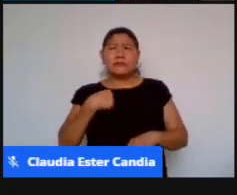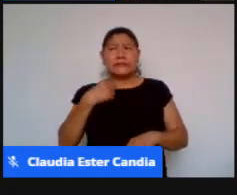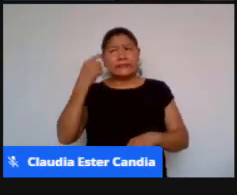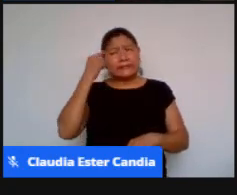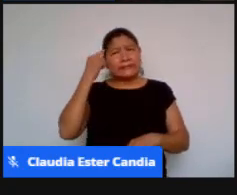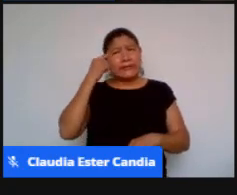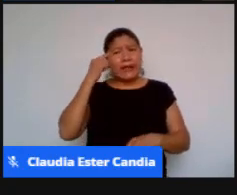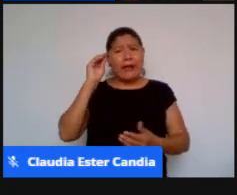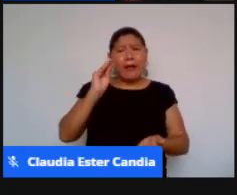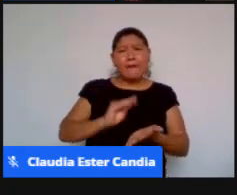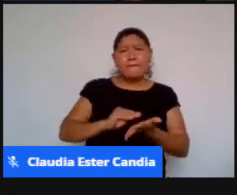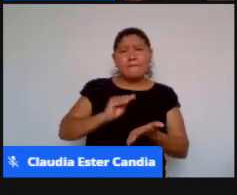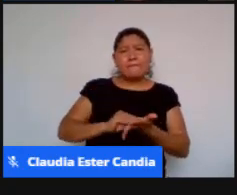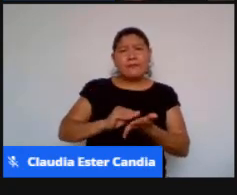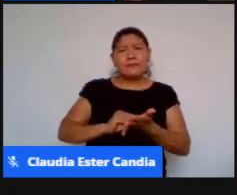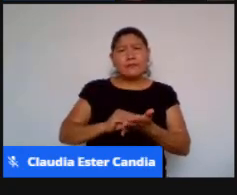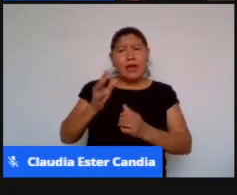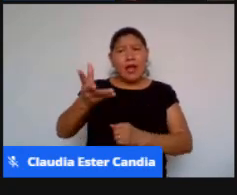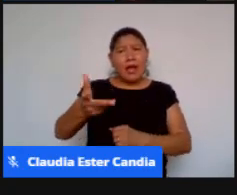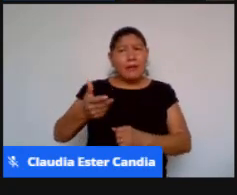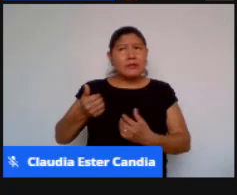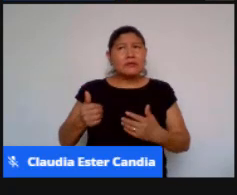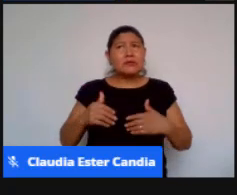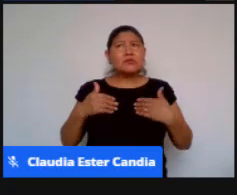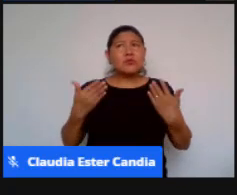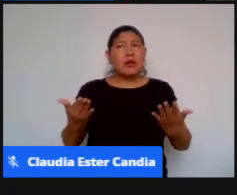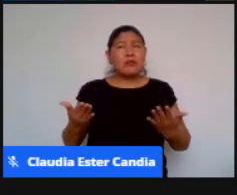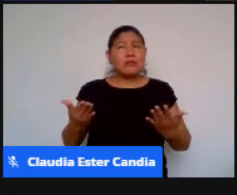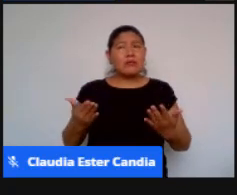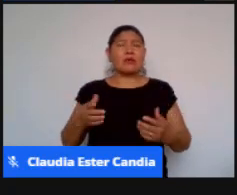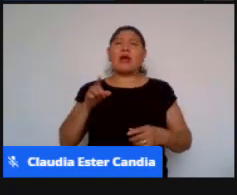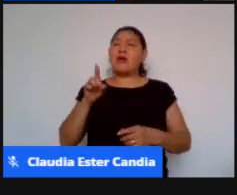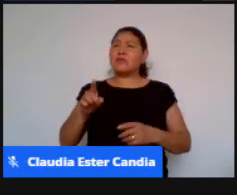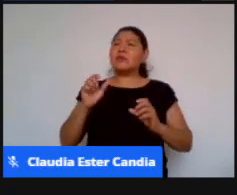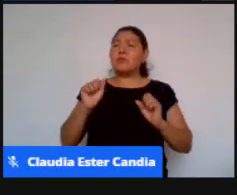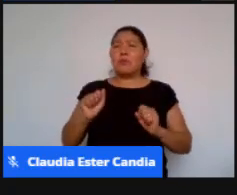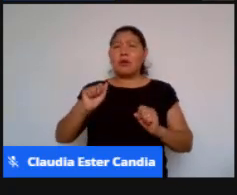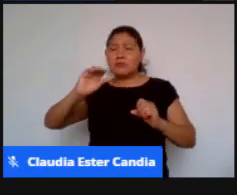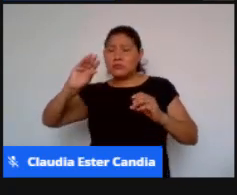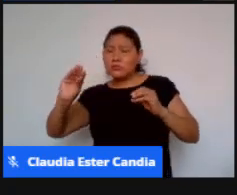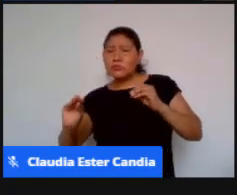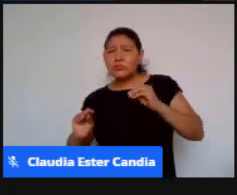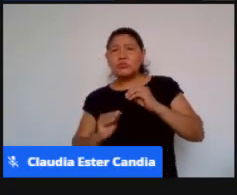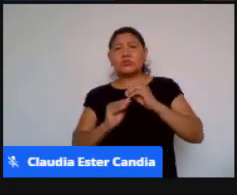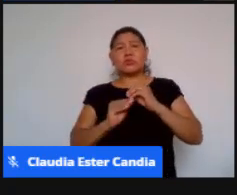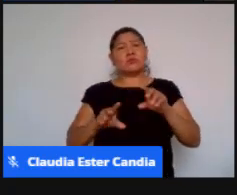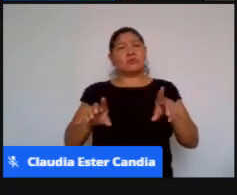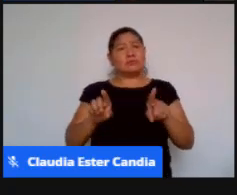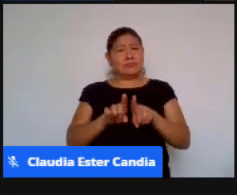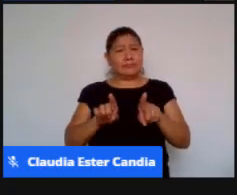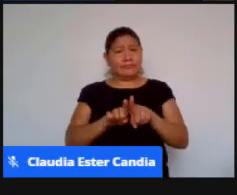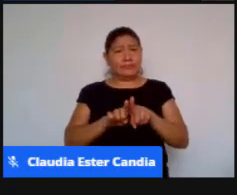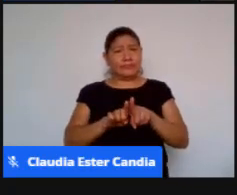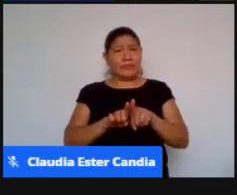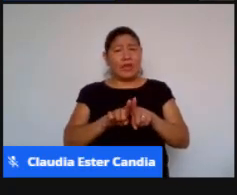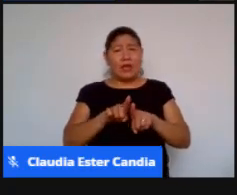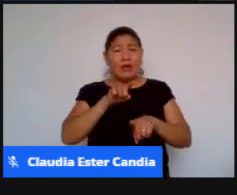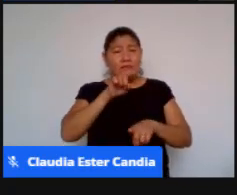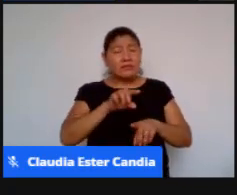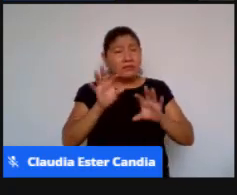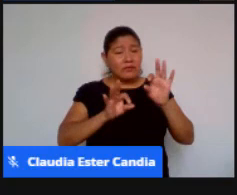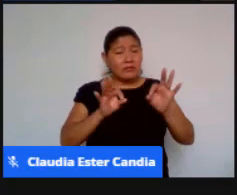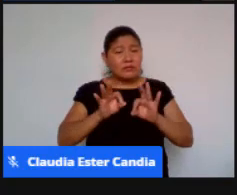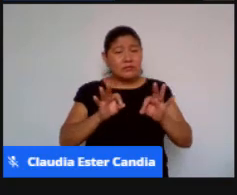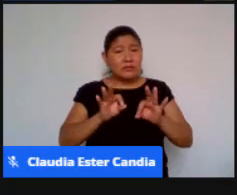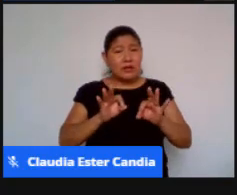habilidade que era importante. Isso não impede que você, no seu plano anual, que agora que você vai construir seu plano anual, você